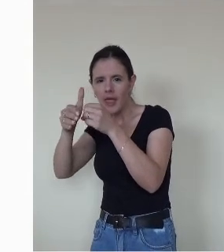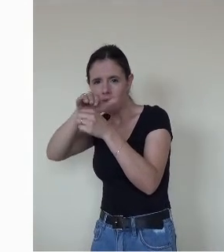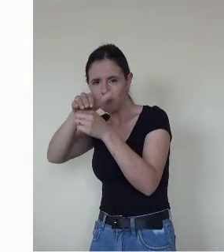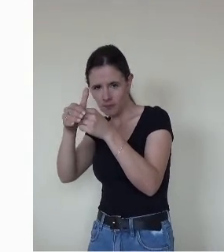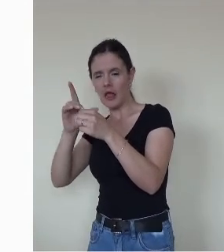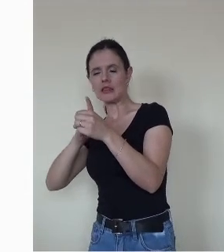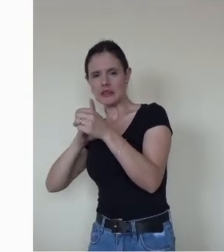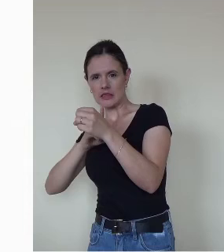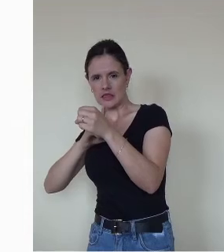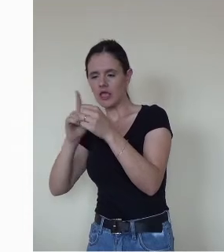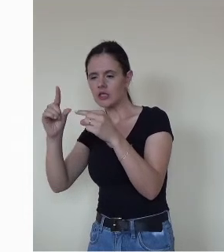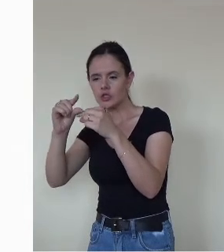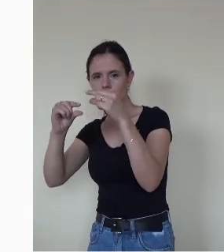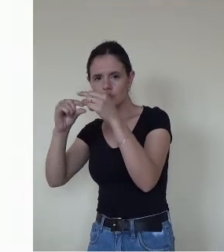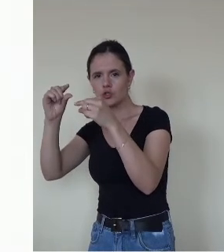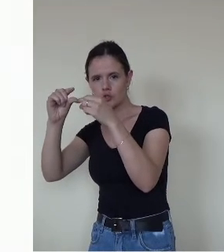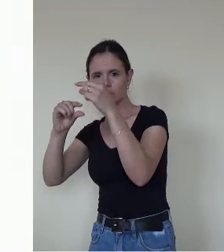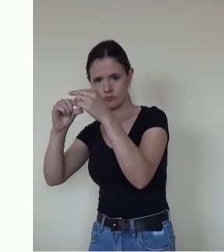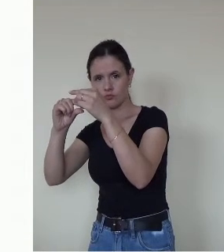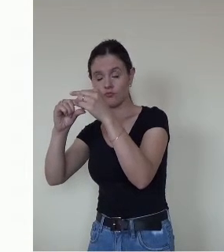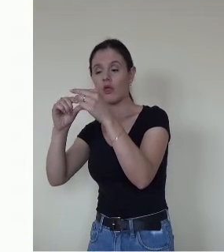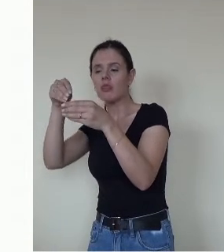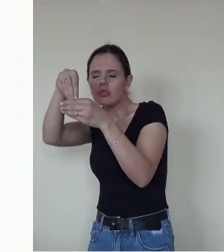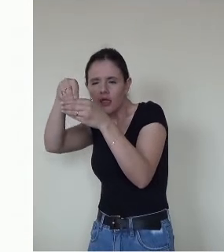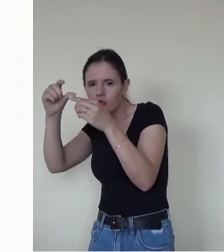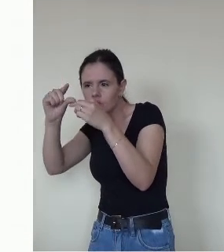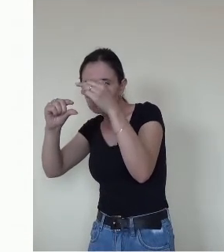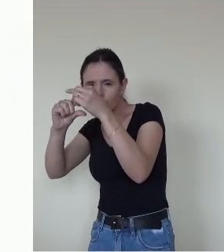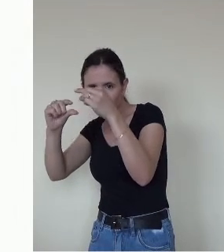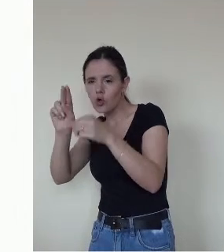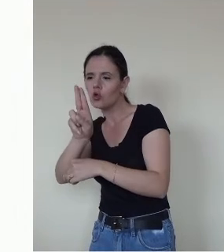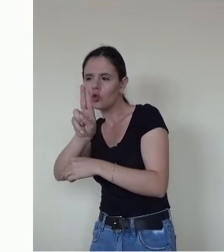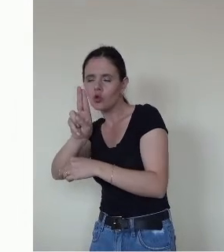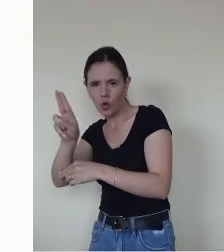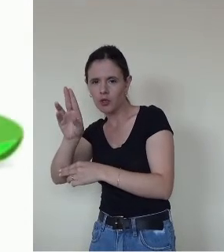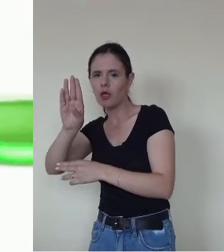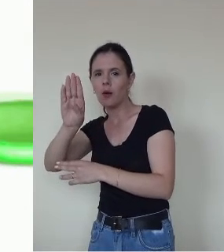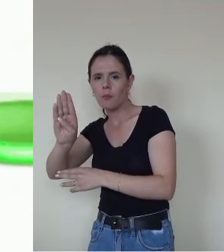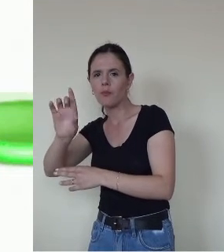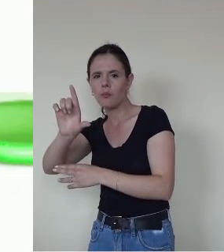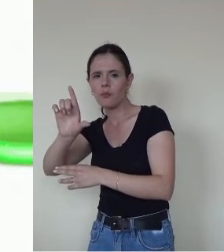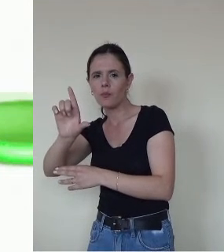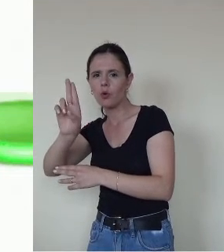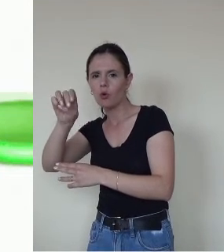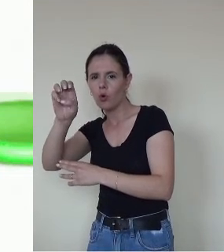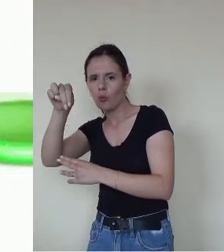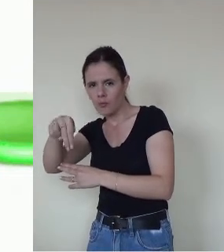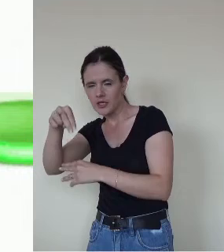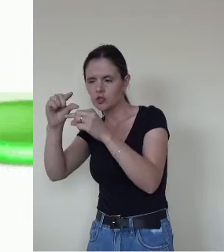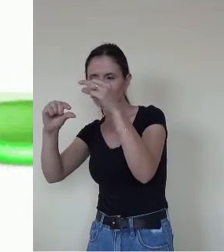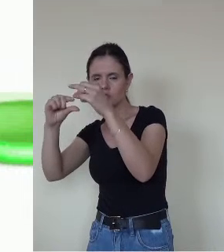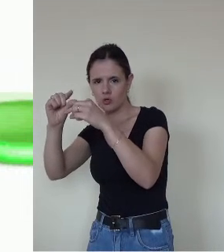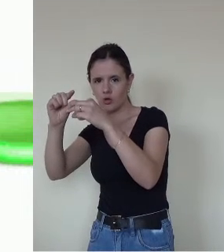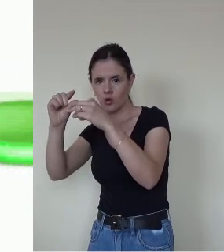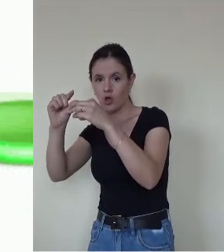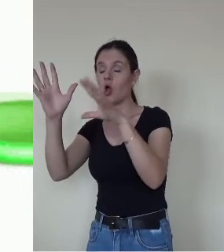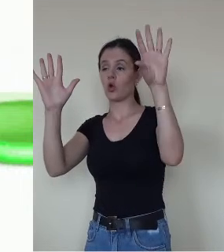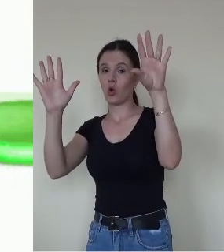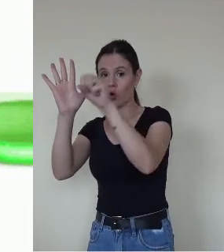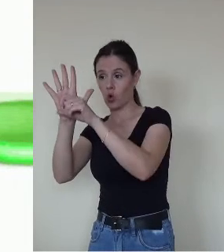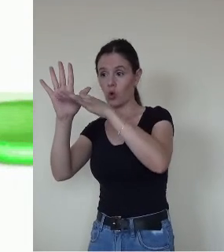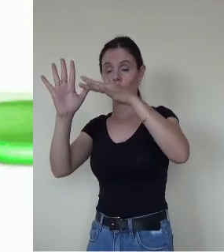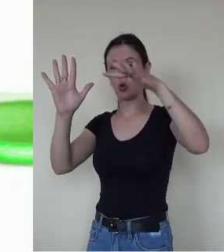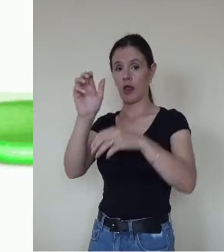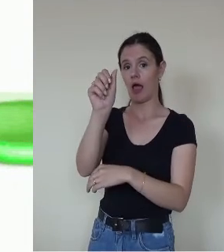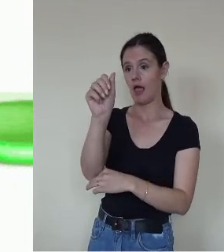de membranas, que formam sacos denominados tilacoide. O espaço dentro dos tilacoides é denominado lumen do tilacoide, e as clorofilas